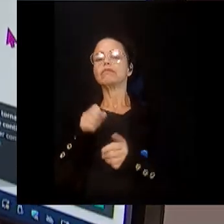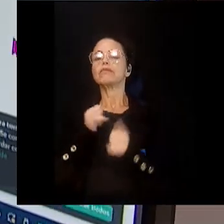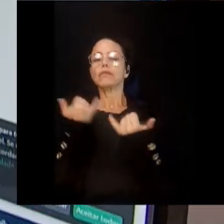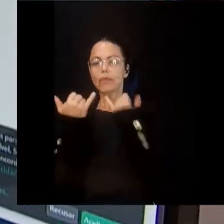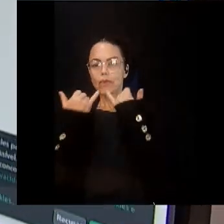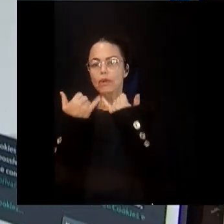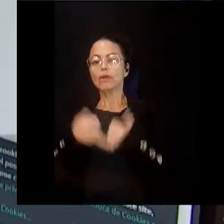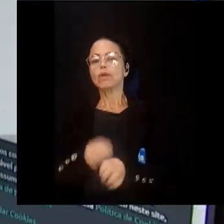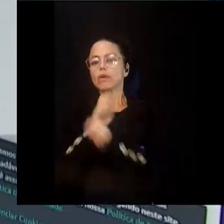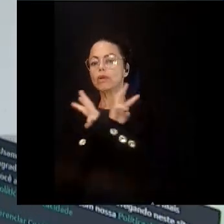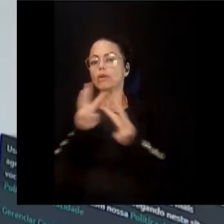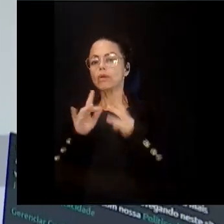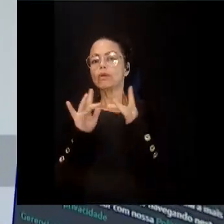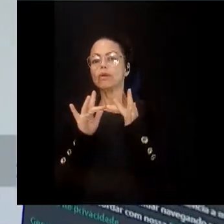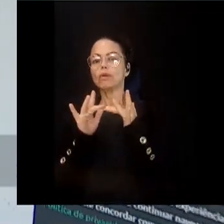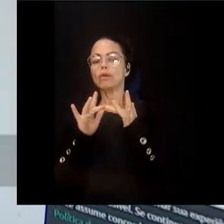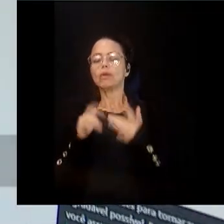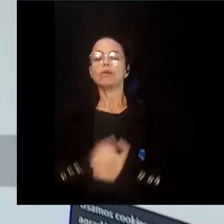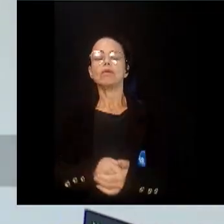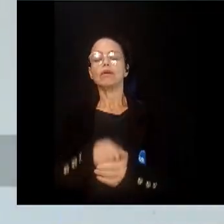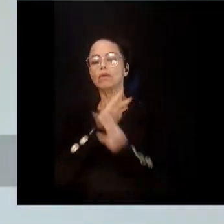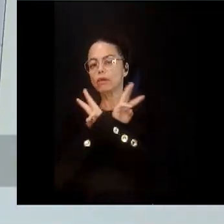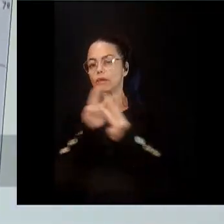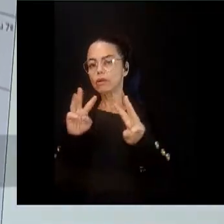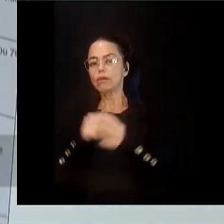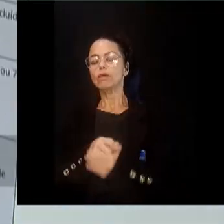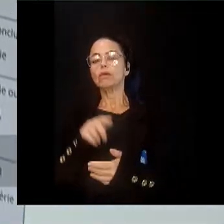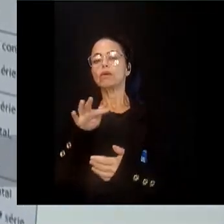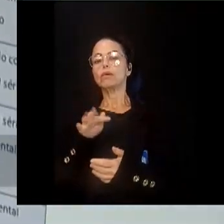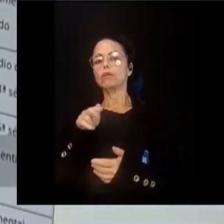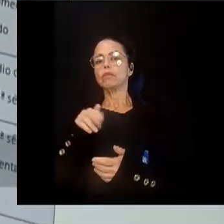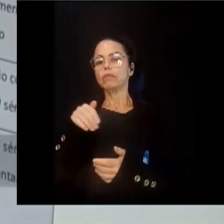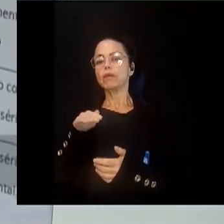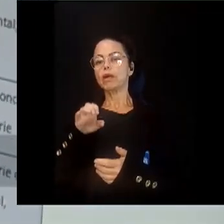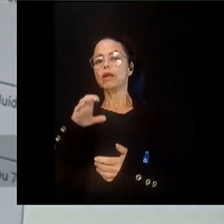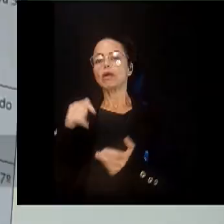site, contato? Sim, nosso site